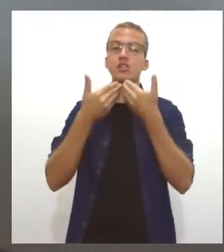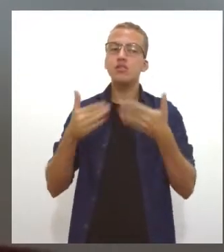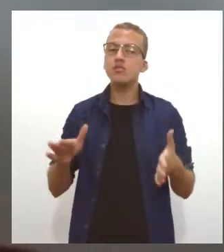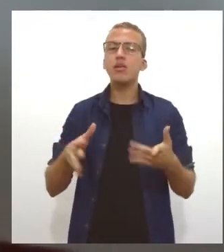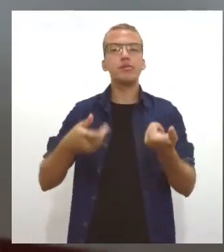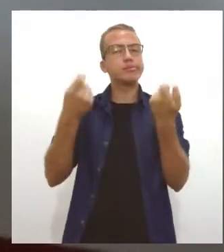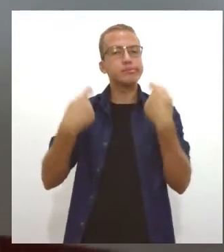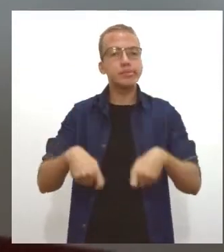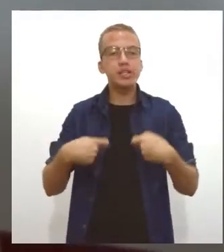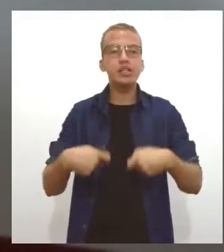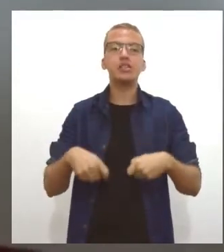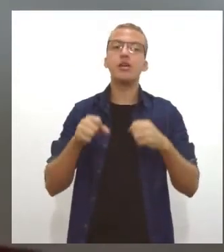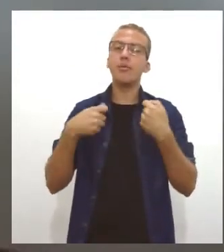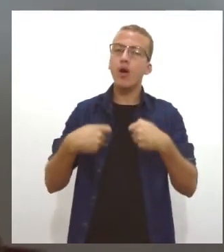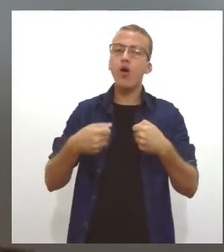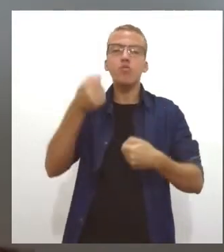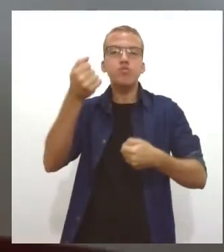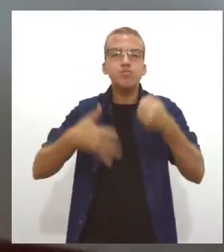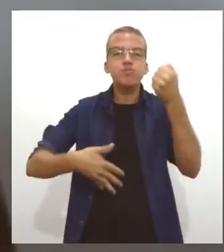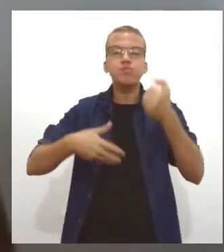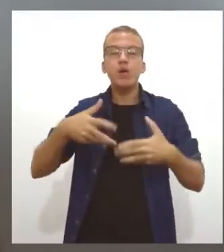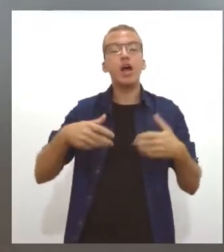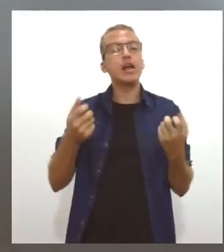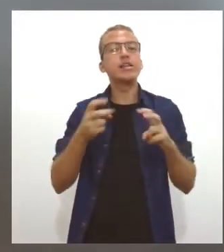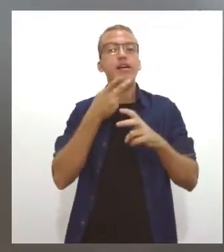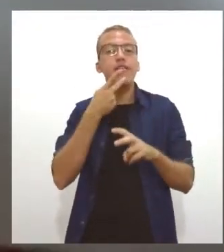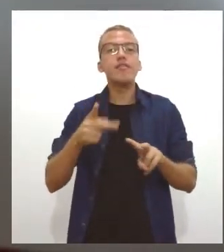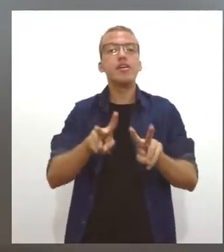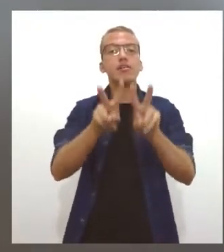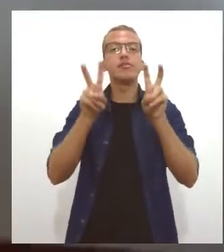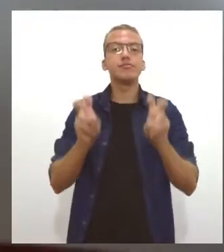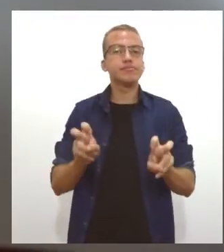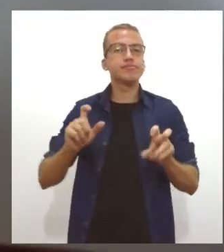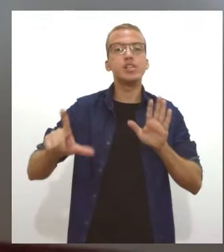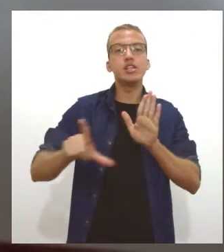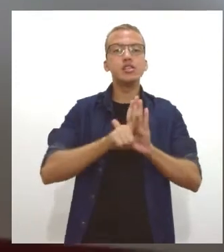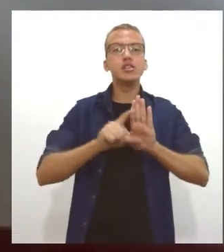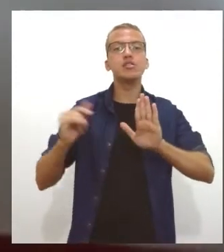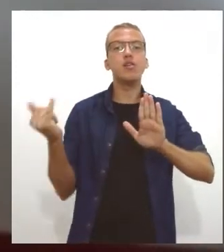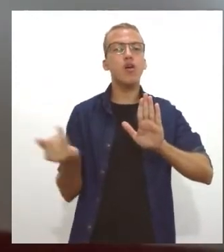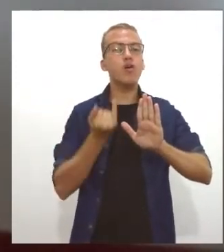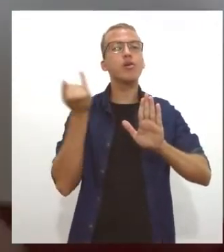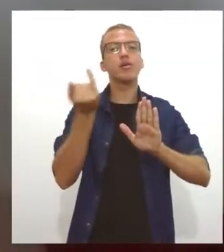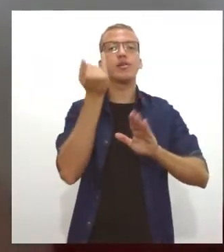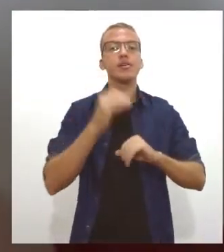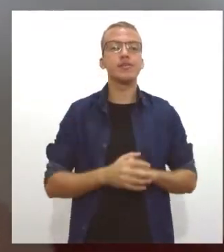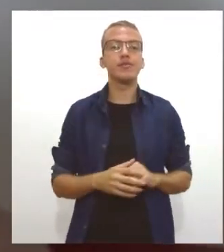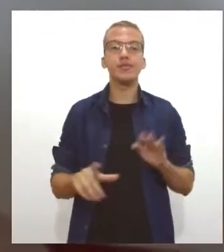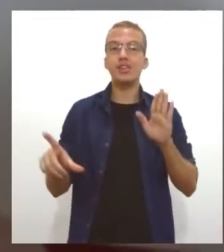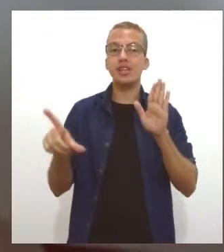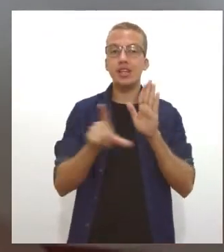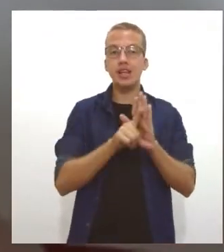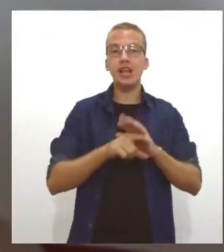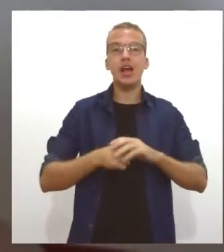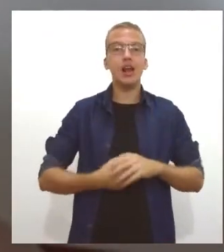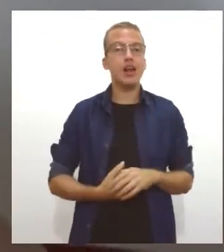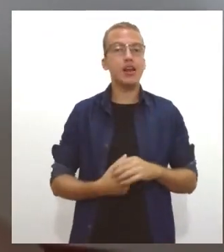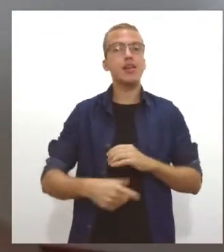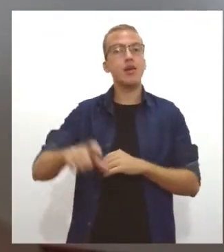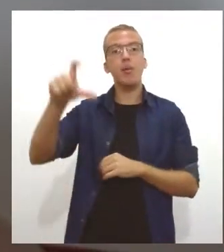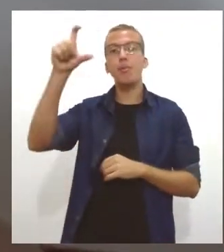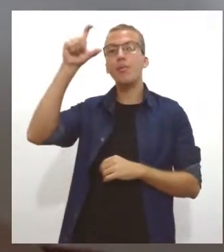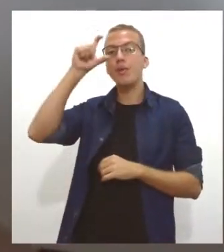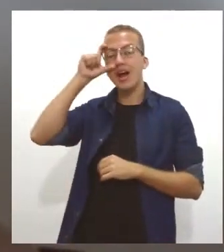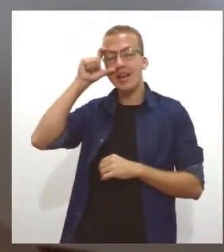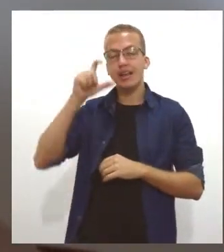dúvidas, enfim, para a gente falar um pouco dessa lei tão importante no nosso país, né, que é a Lei Maria da Penha. Ok, vamos lá.